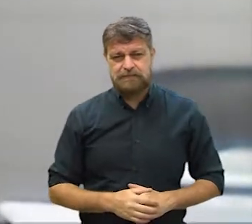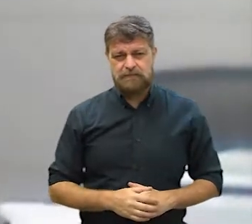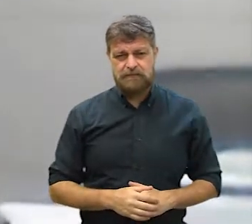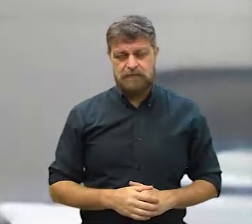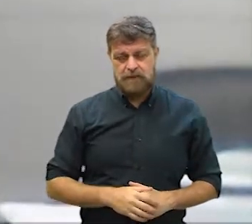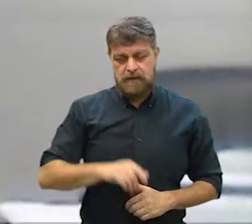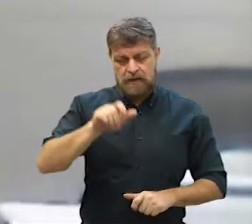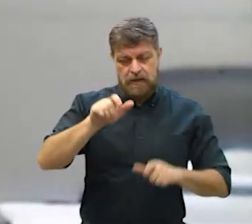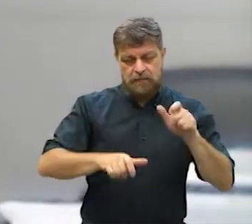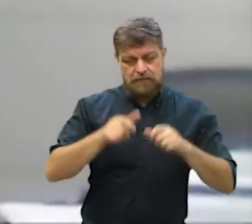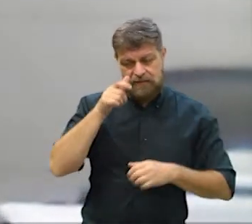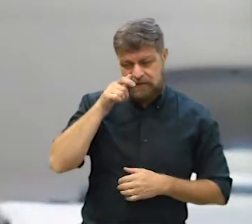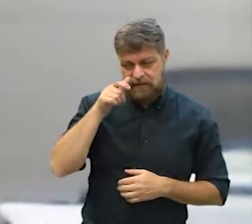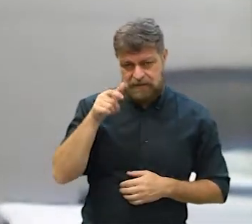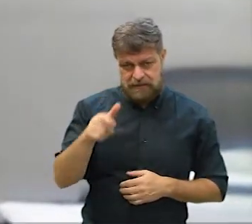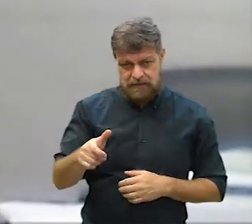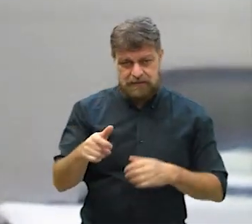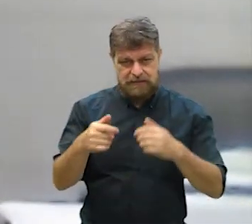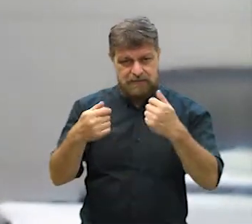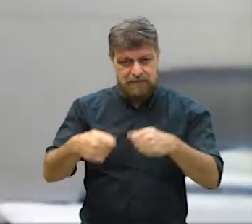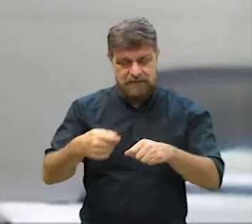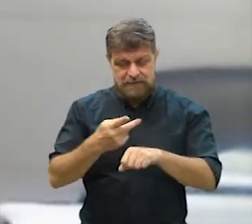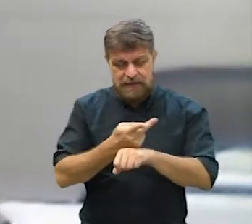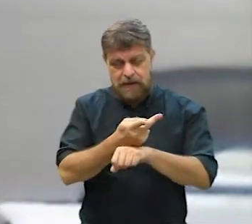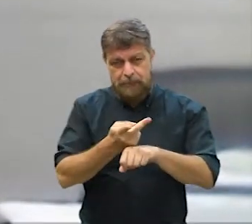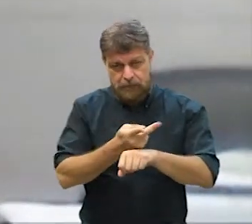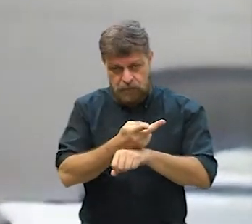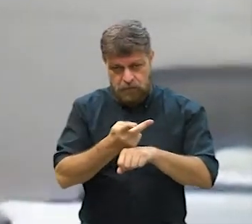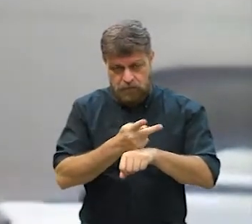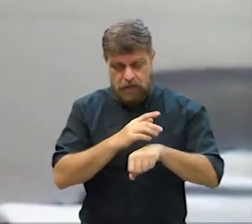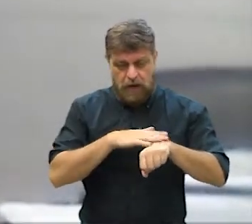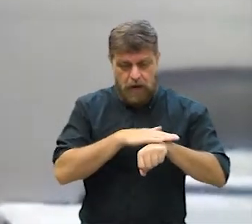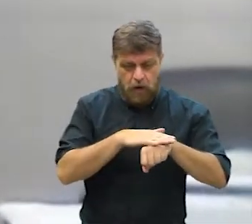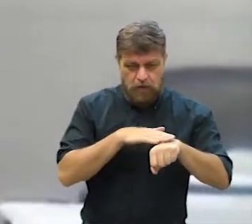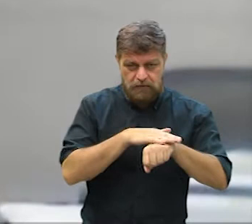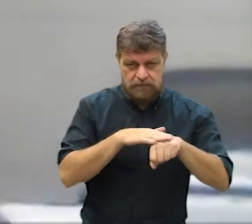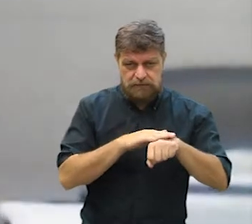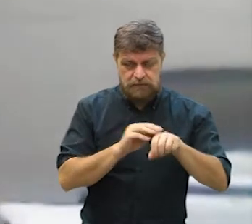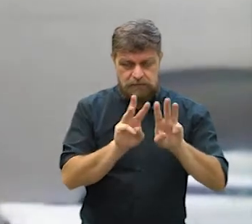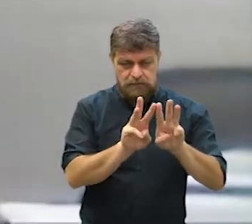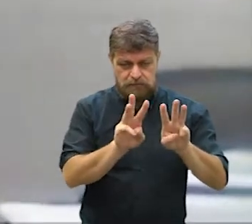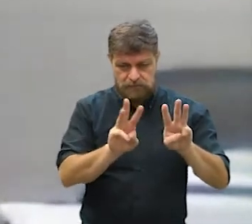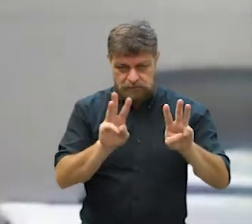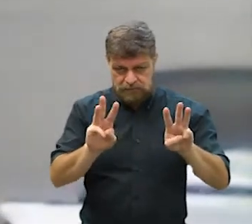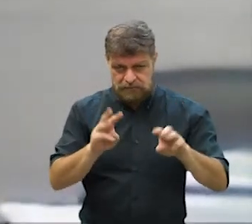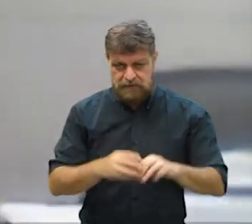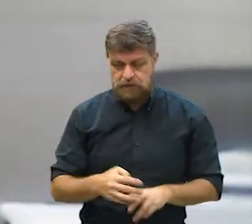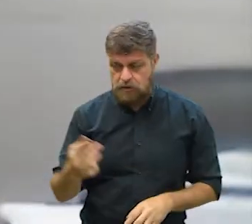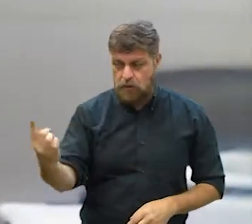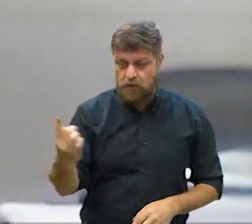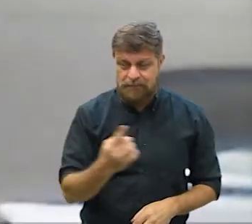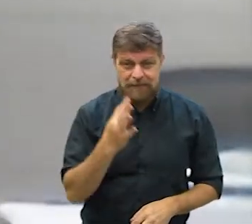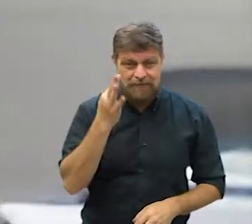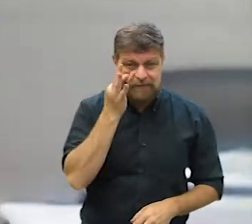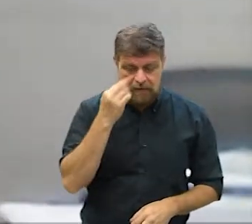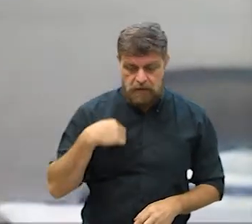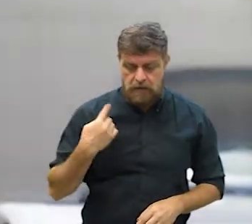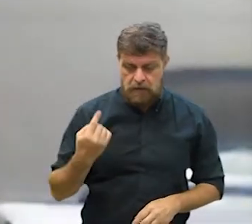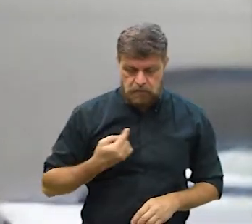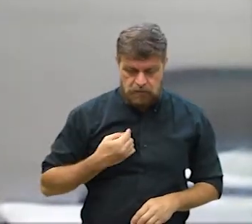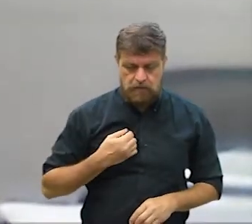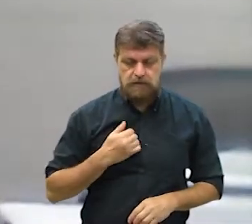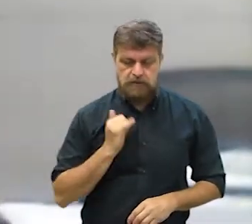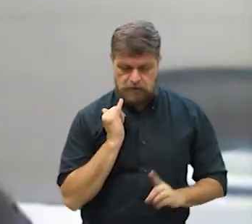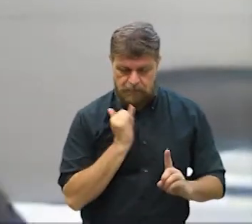o interessado pode, deve procurar-nos, né? Entrar no site nosso, ou vir aqui, nós vamos